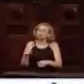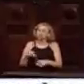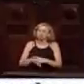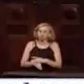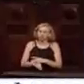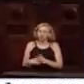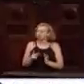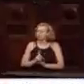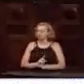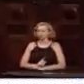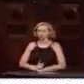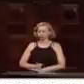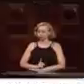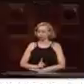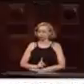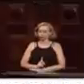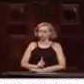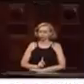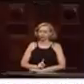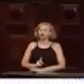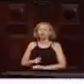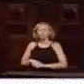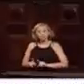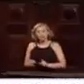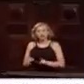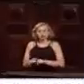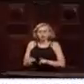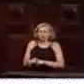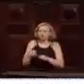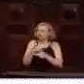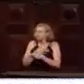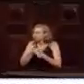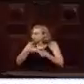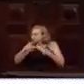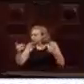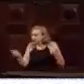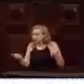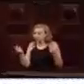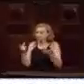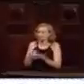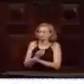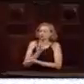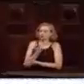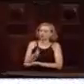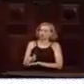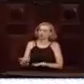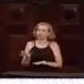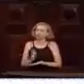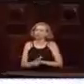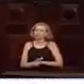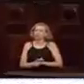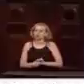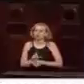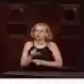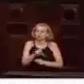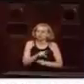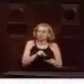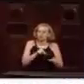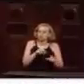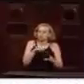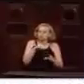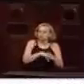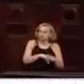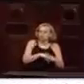parlamentares eleitos, mas também de várias candidaturas em eleições